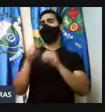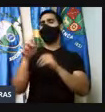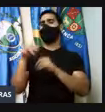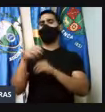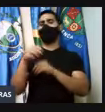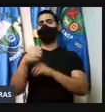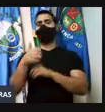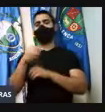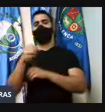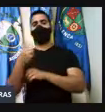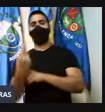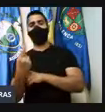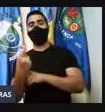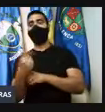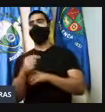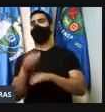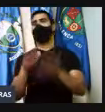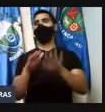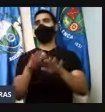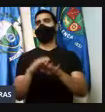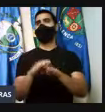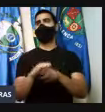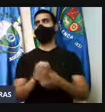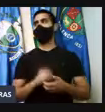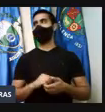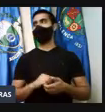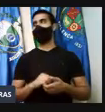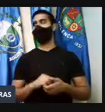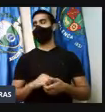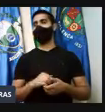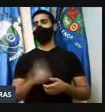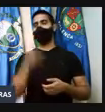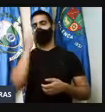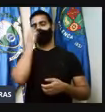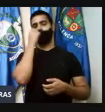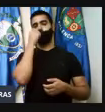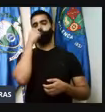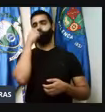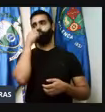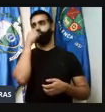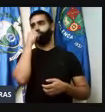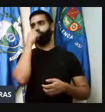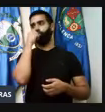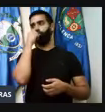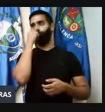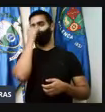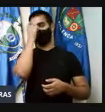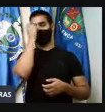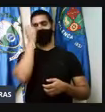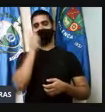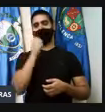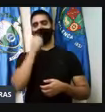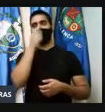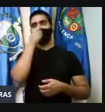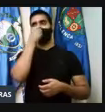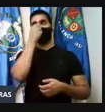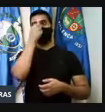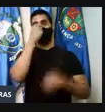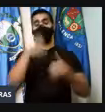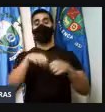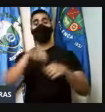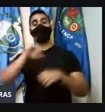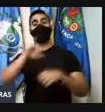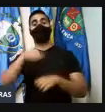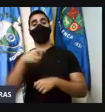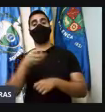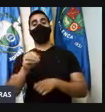101, aproximadamente aos arredores do Arraial de João Honório. O requerimento do